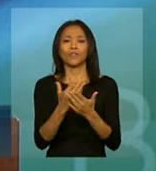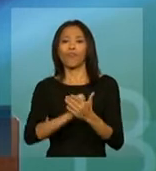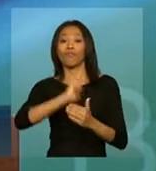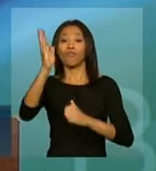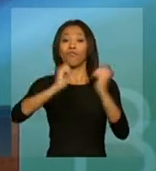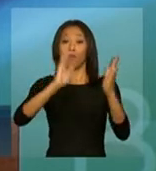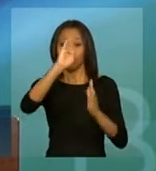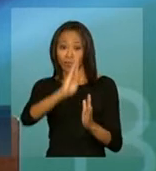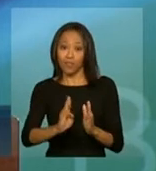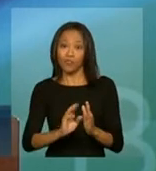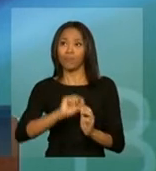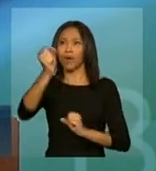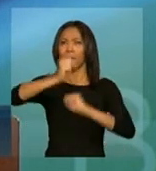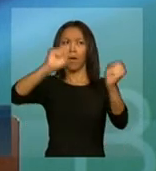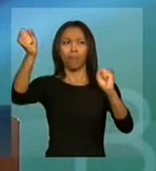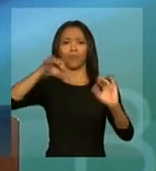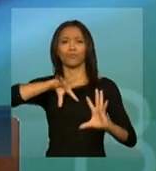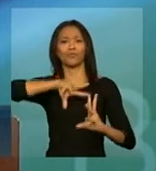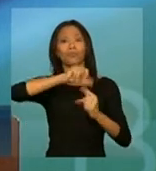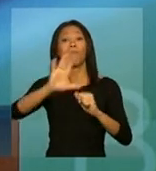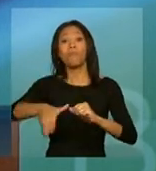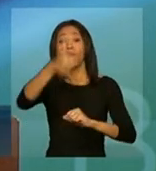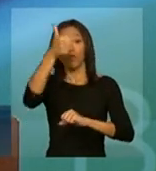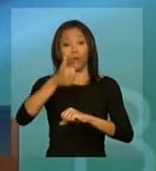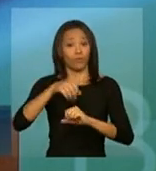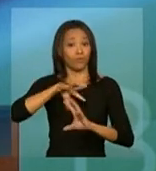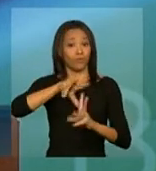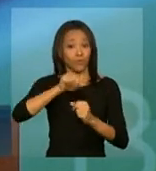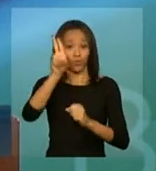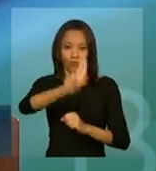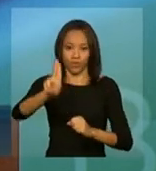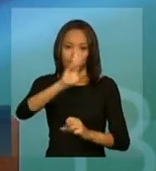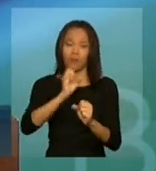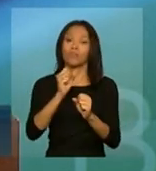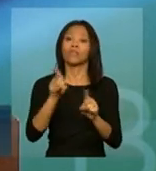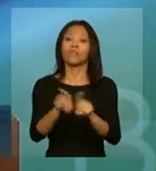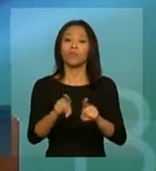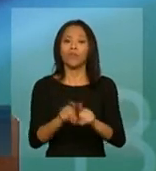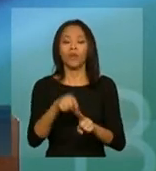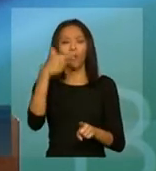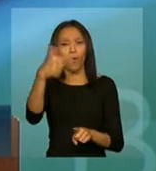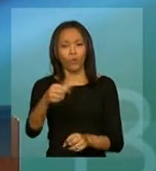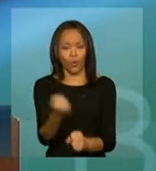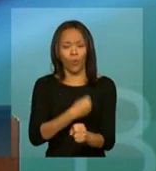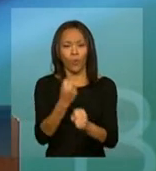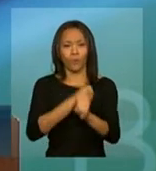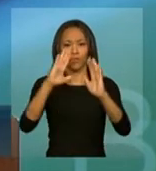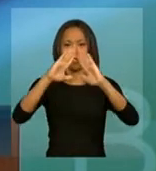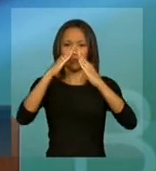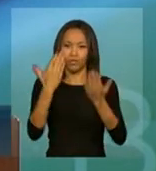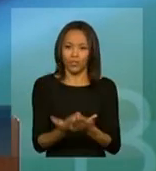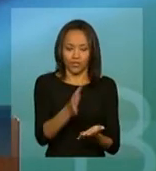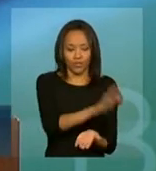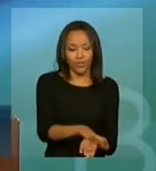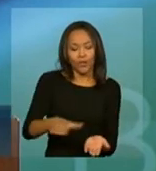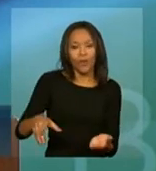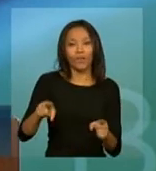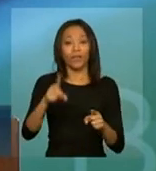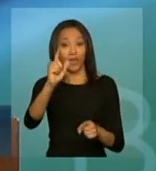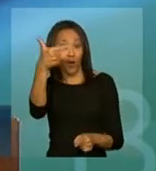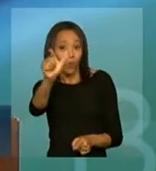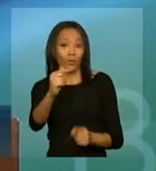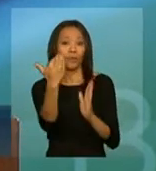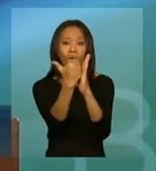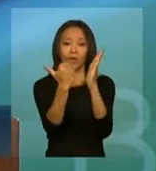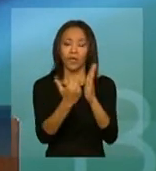às melhores universidades do mundo. No outro extremo do espectro, o programa de construção de creches e pré-escola, o Brasil Carinhoso, acompanhado